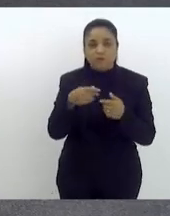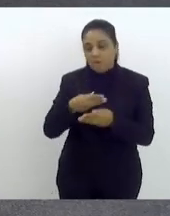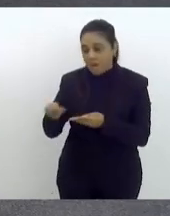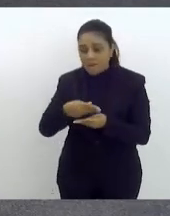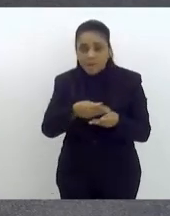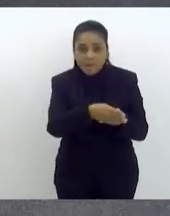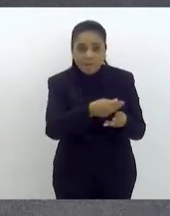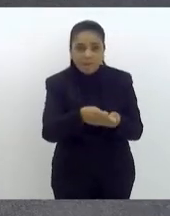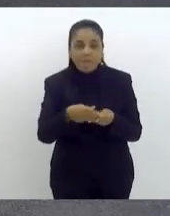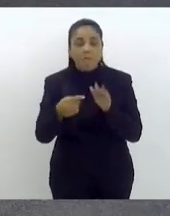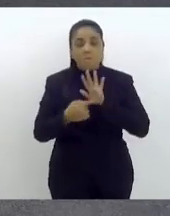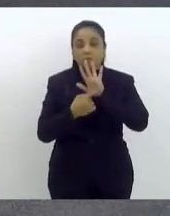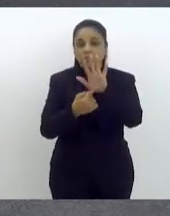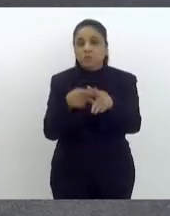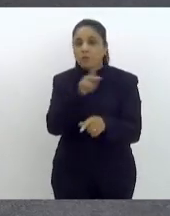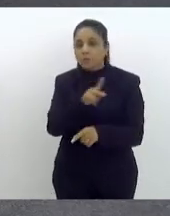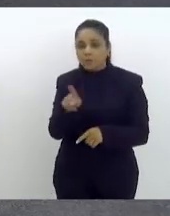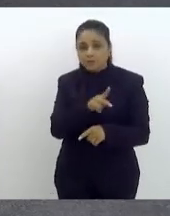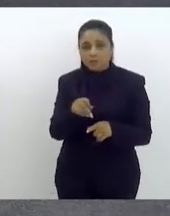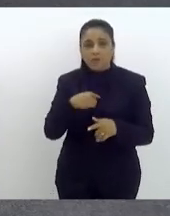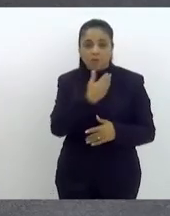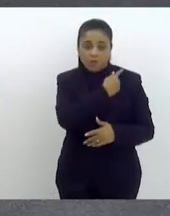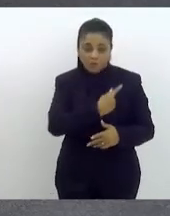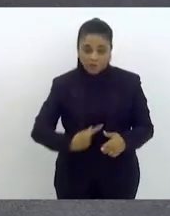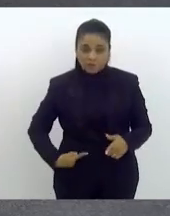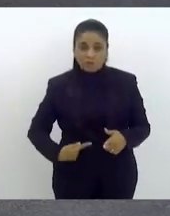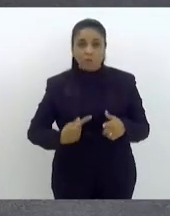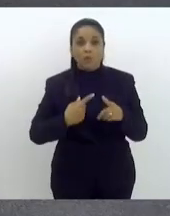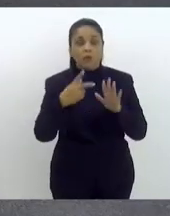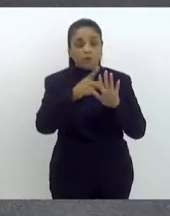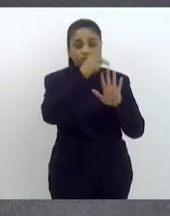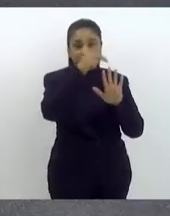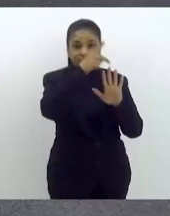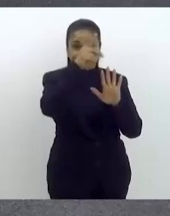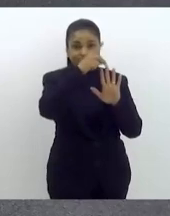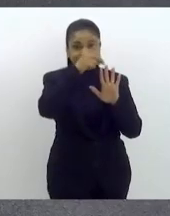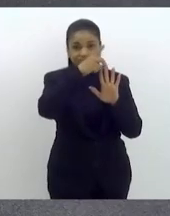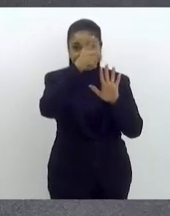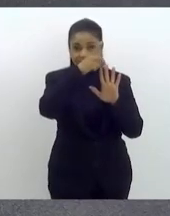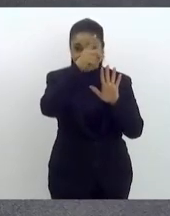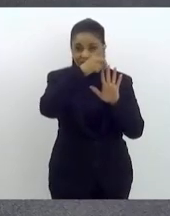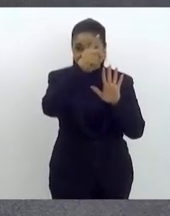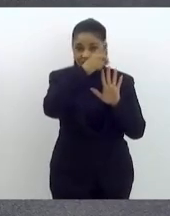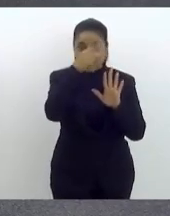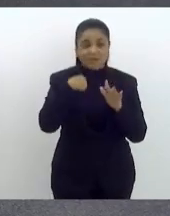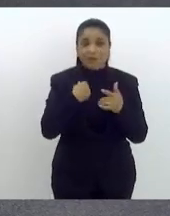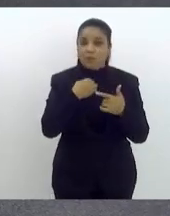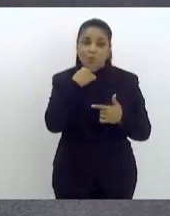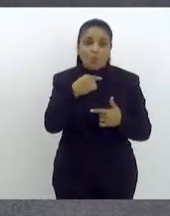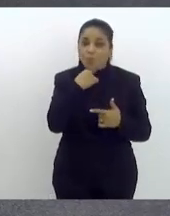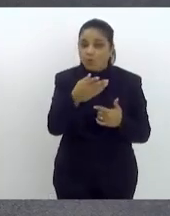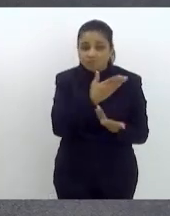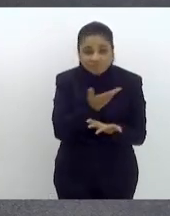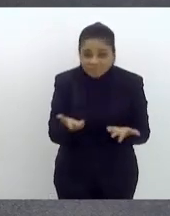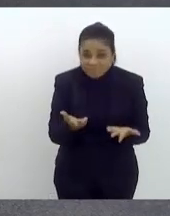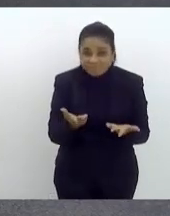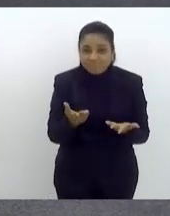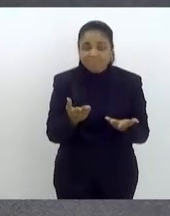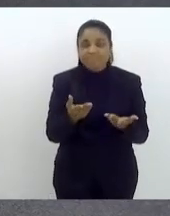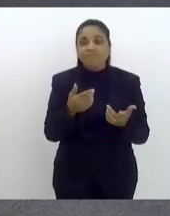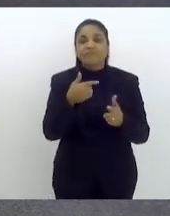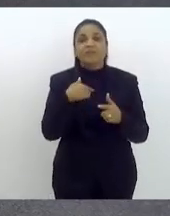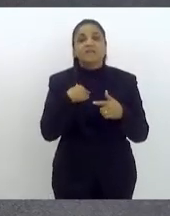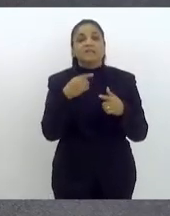mostrando para a população que o governador editou um decreto que não atende as nossas exigências e que principalmente tenta